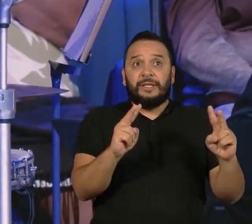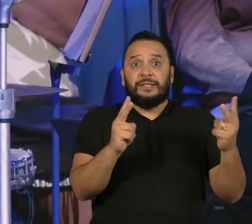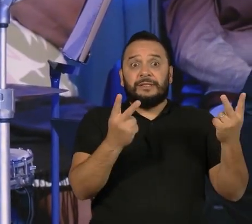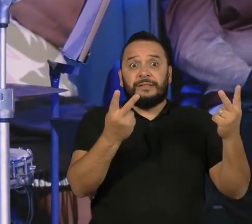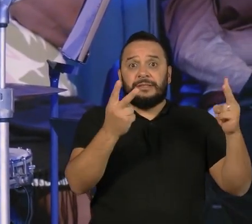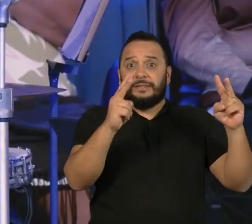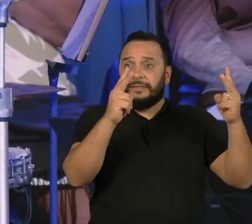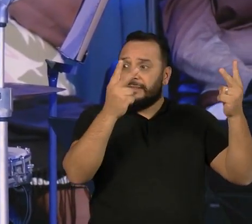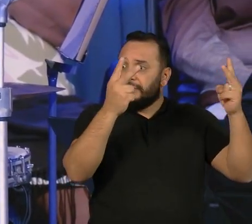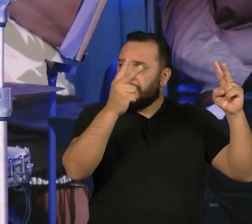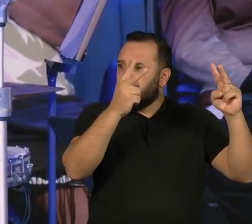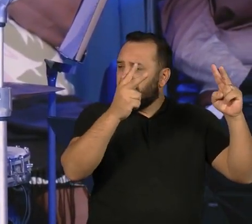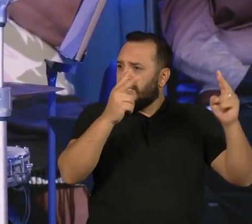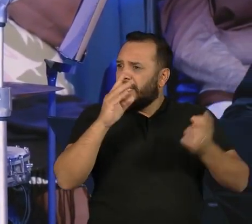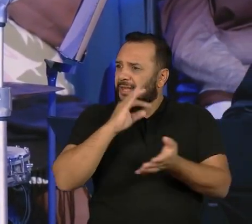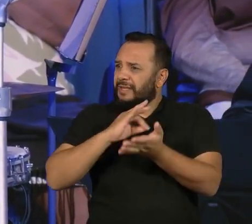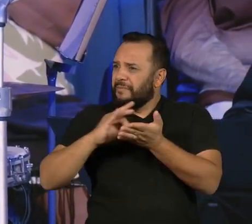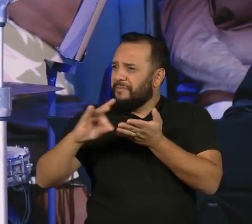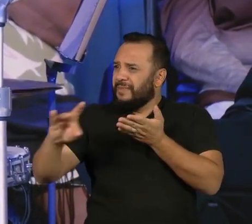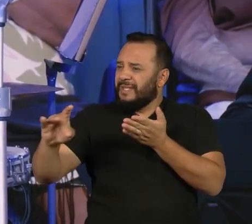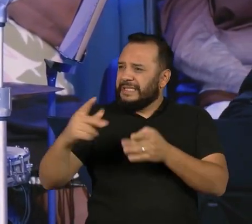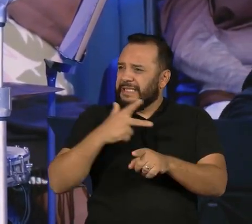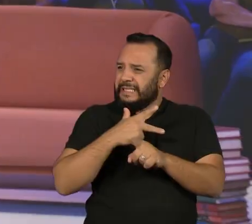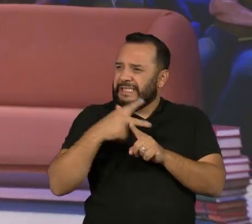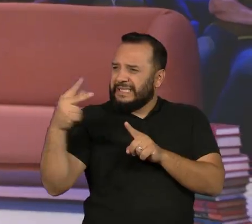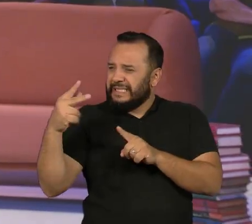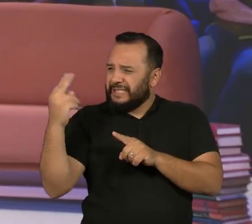o inimigo invencível.